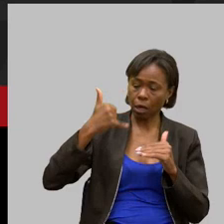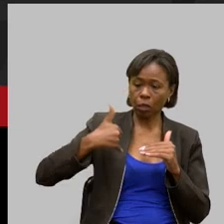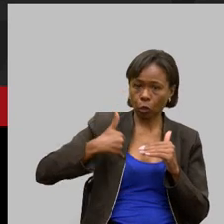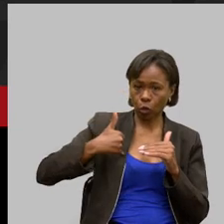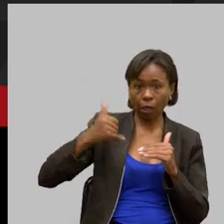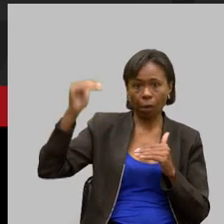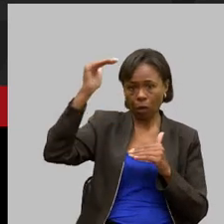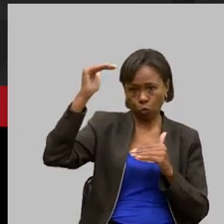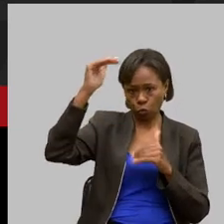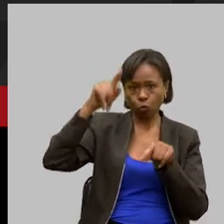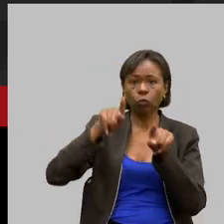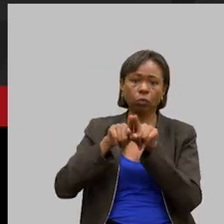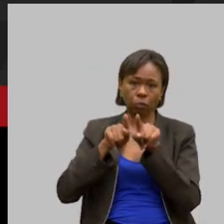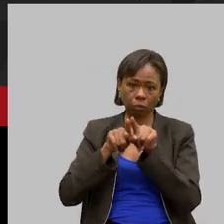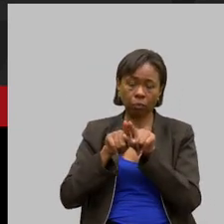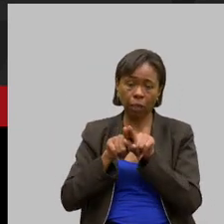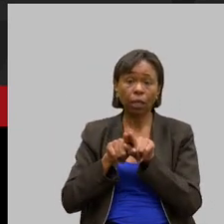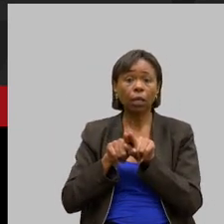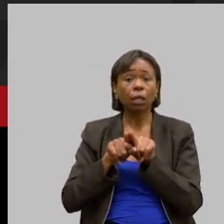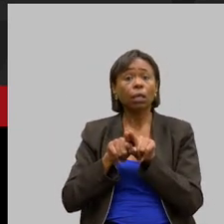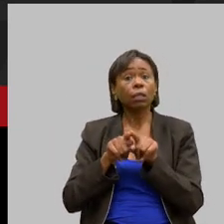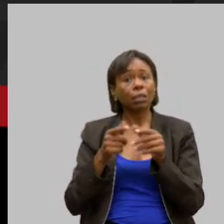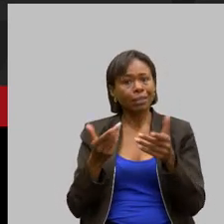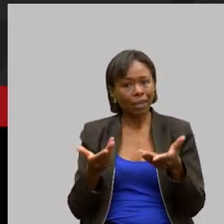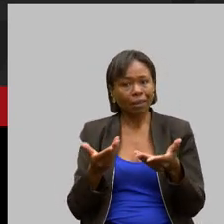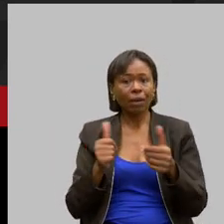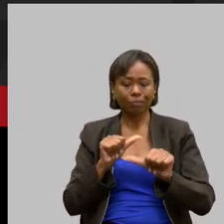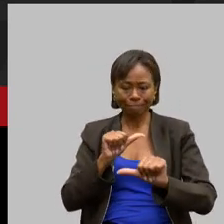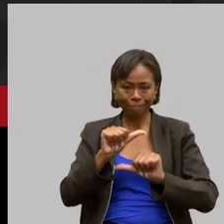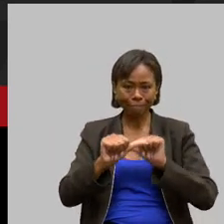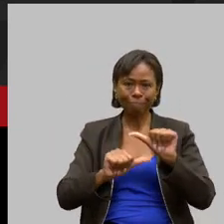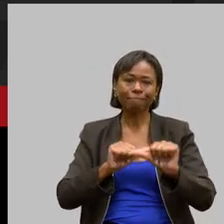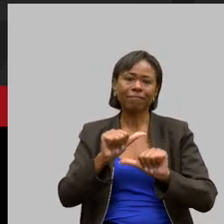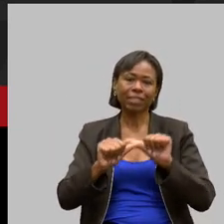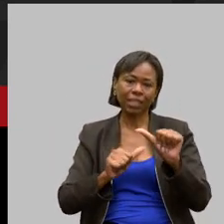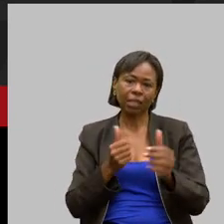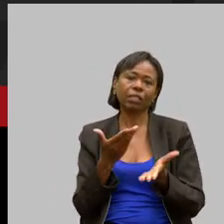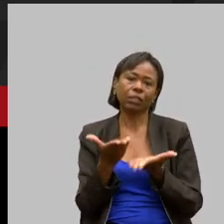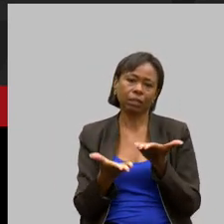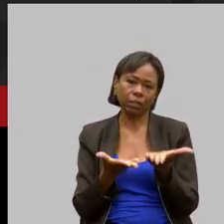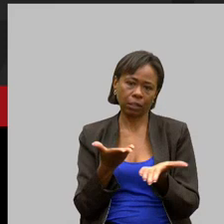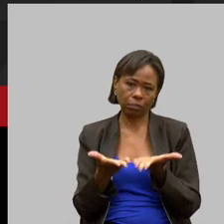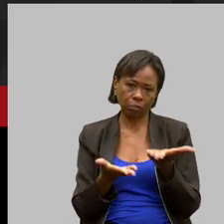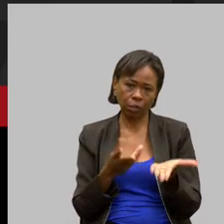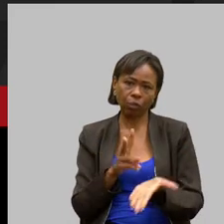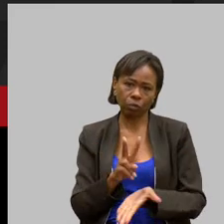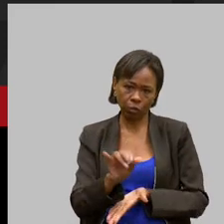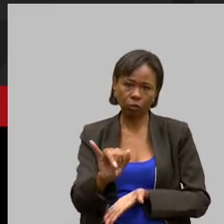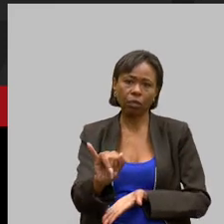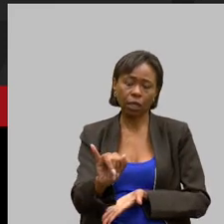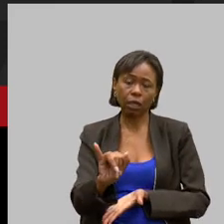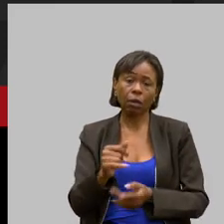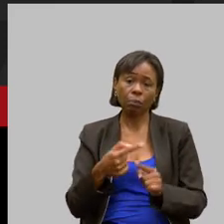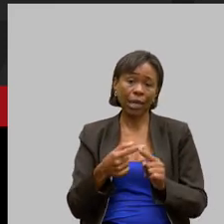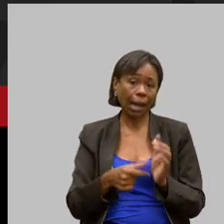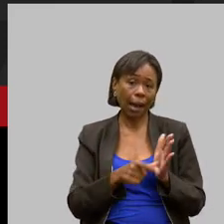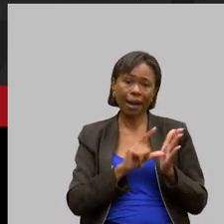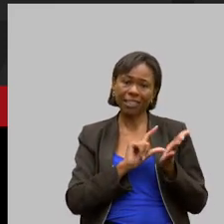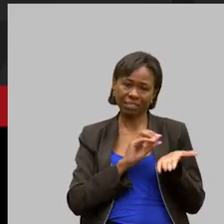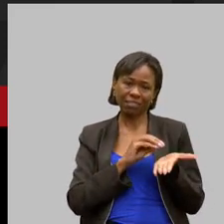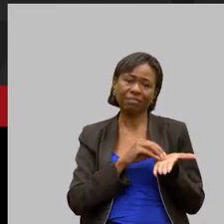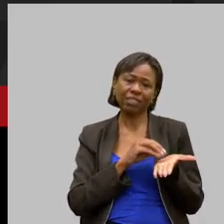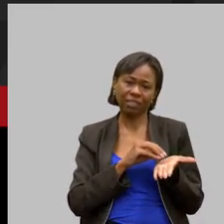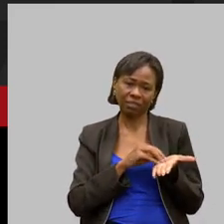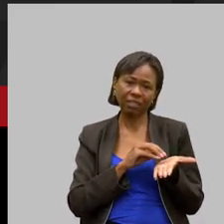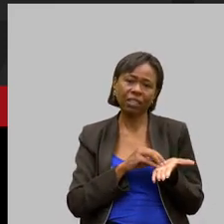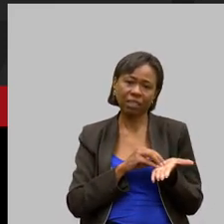e vai ser assim um divisor de águas ali pros nossos atendimentos que era uma falha que a gente tinha ali não uma falha mas